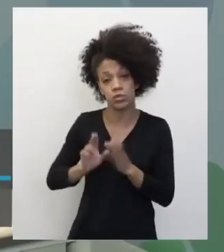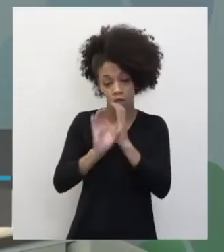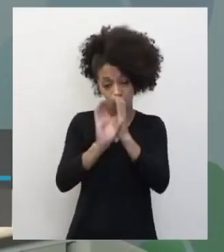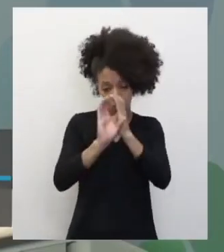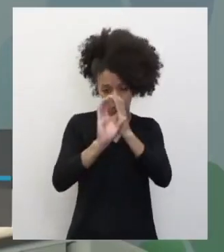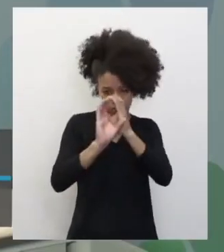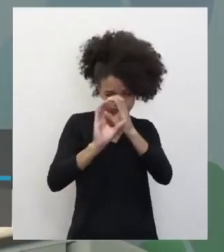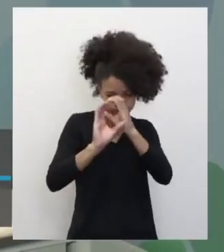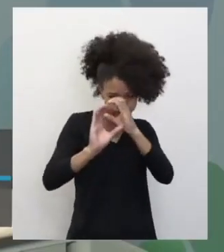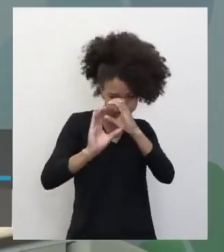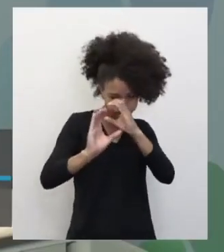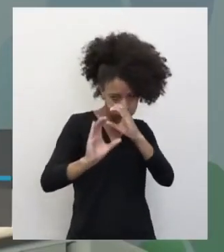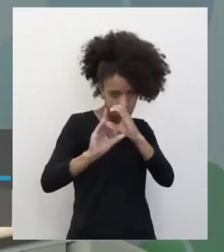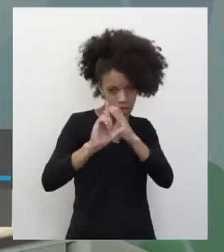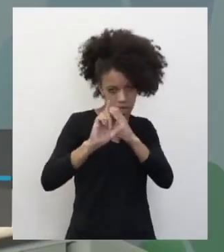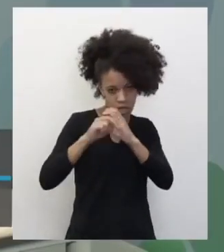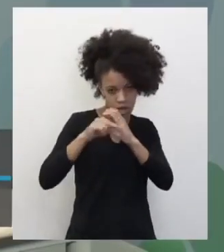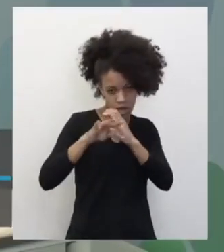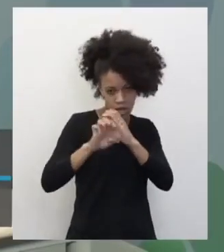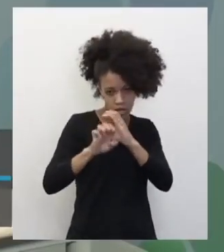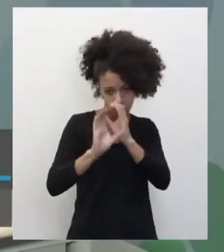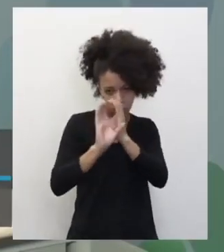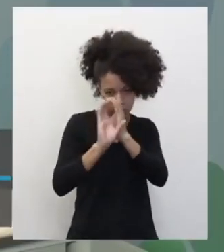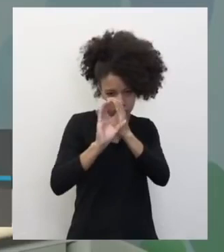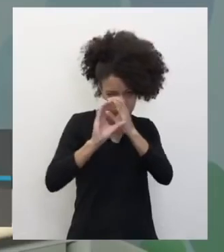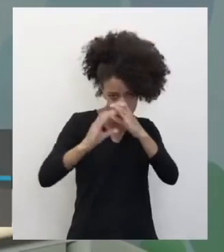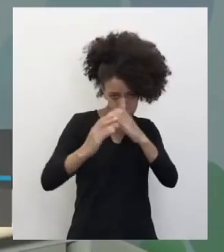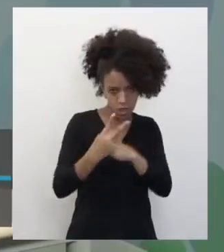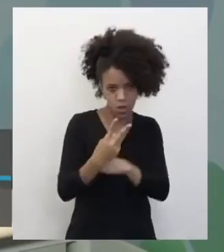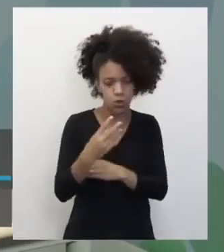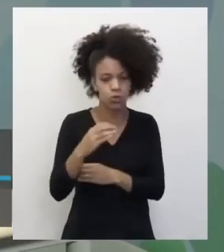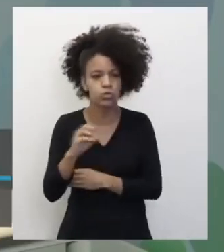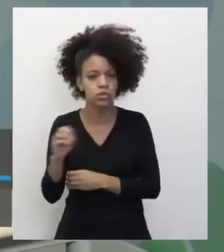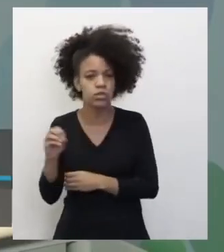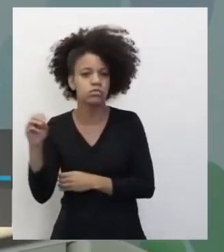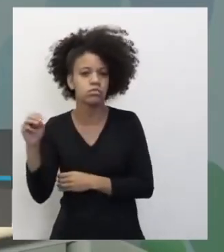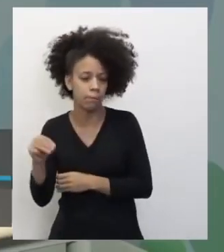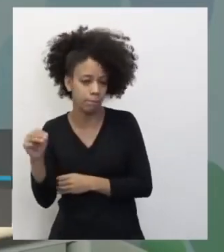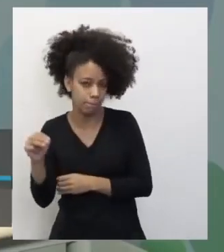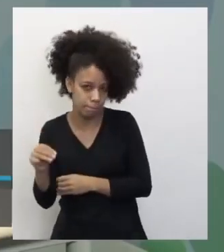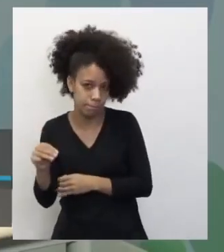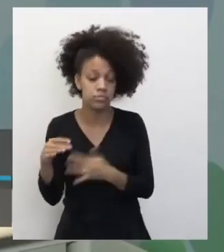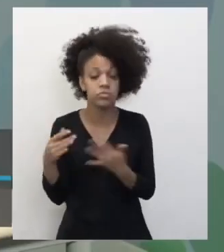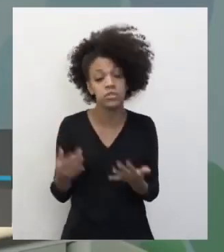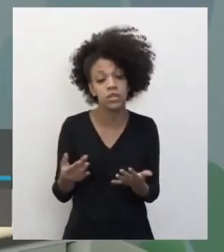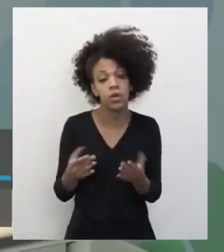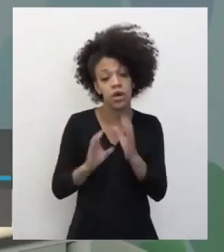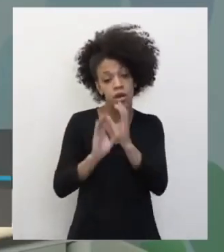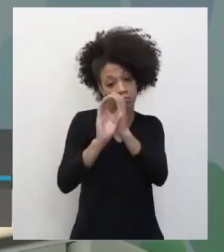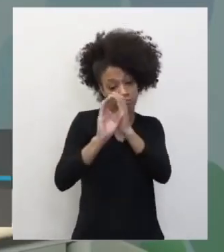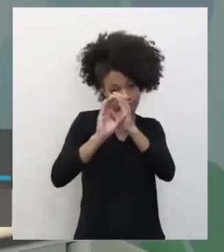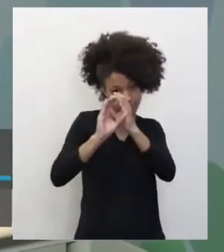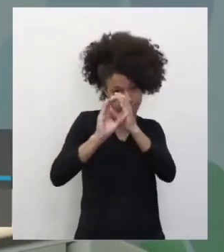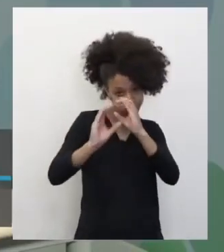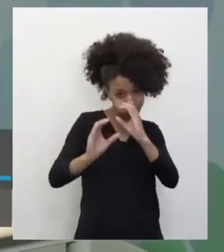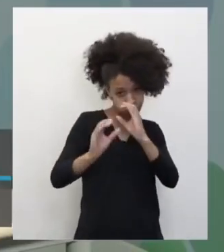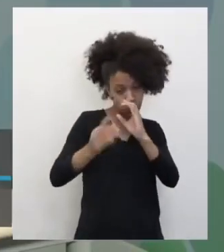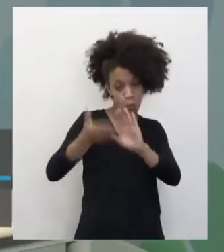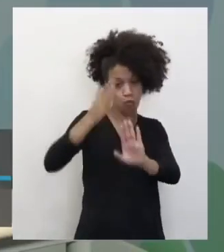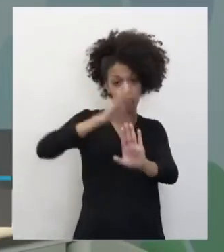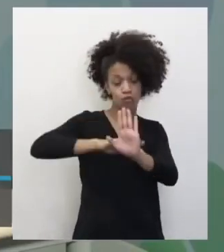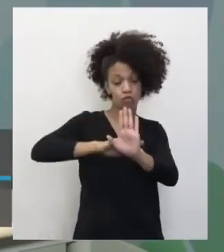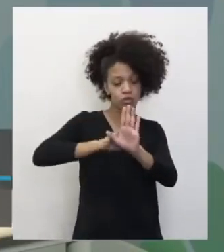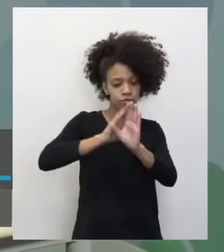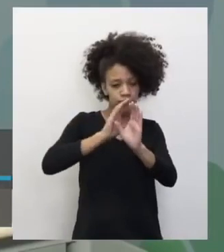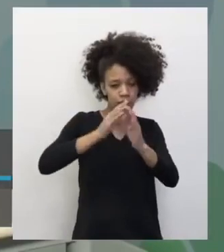mais fechada, que está escrito no PowerPoint, uma 200mm, seria uma tele. Que aí você vai desfocar o assunto do fundo,